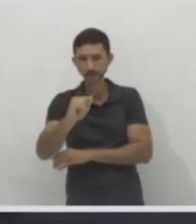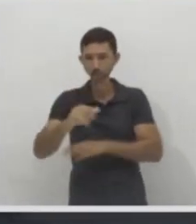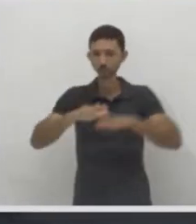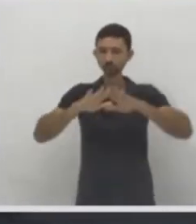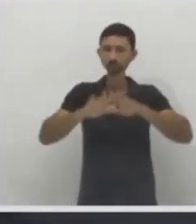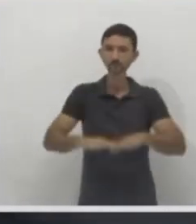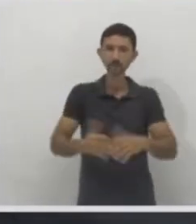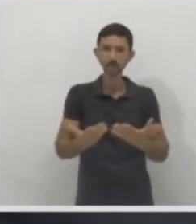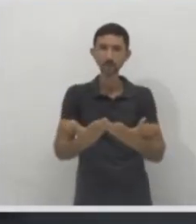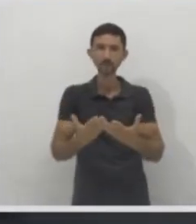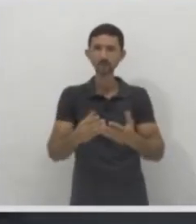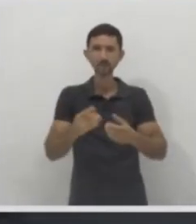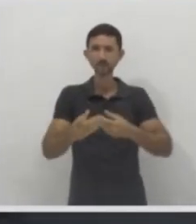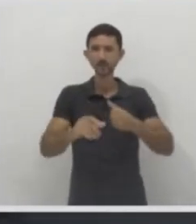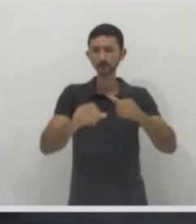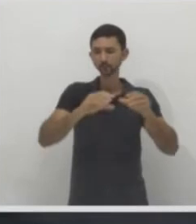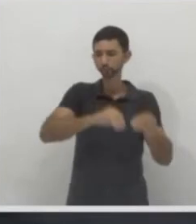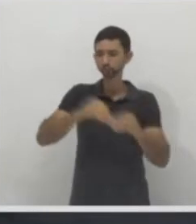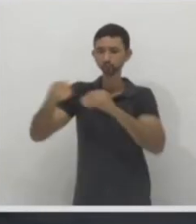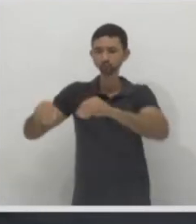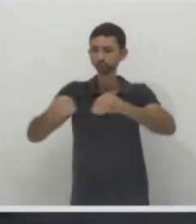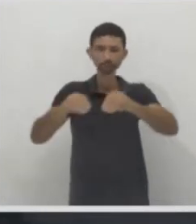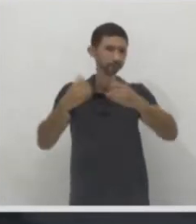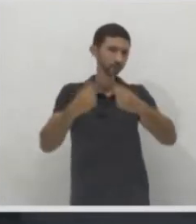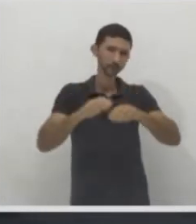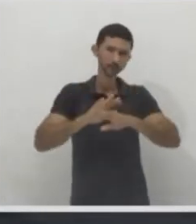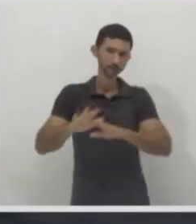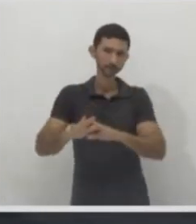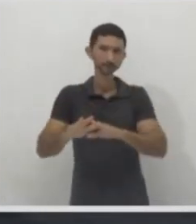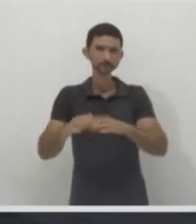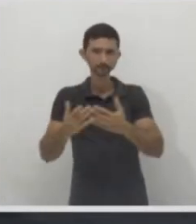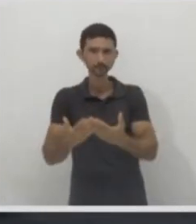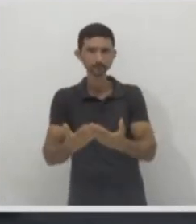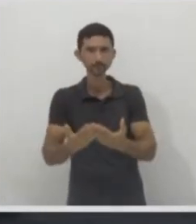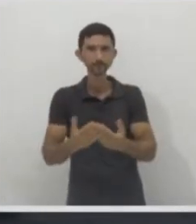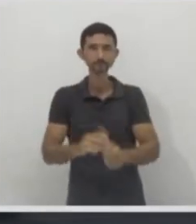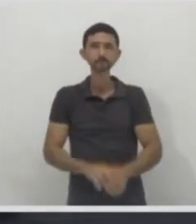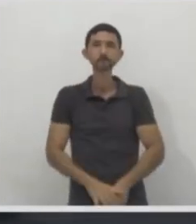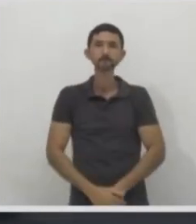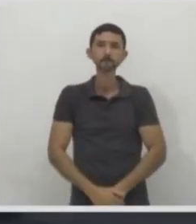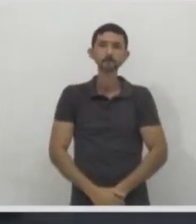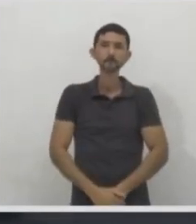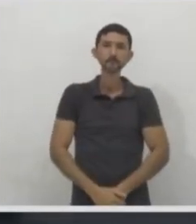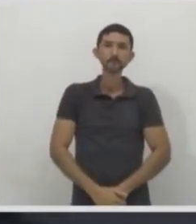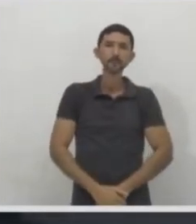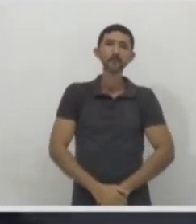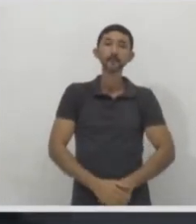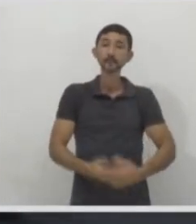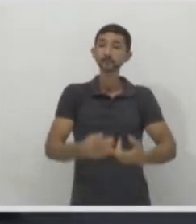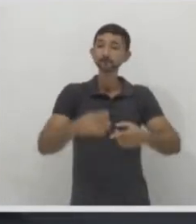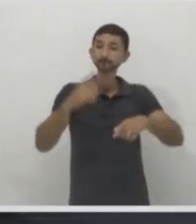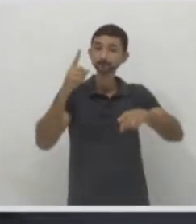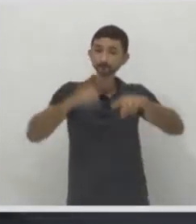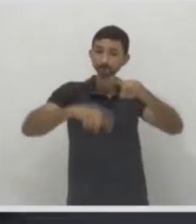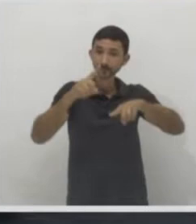se locomovendo tanto. Então, daí que veio essa expressão do sedentário. E a ferramenta nesse